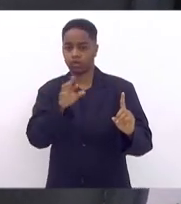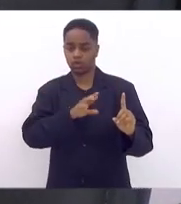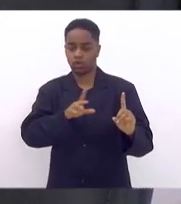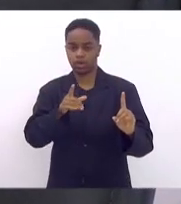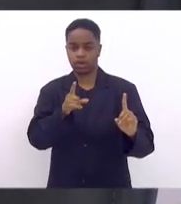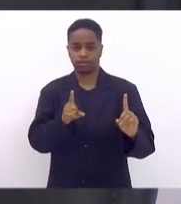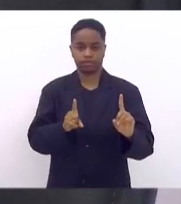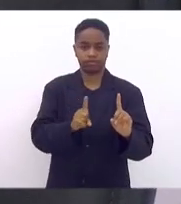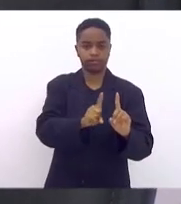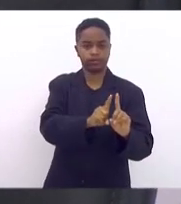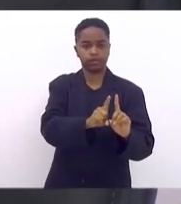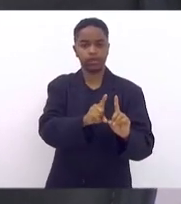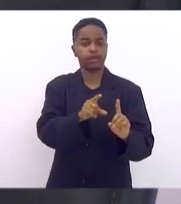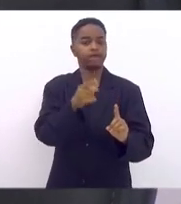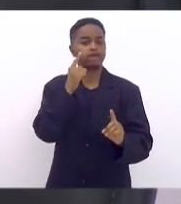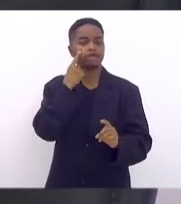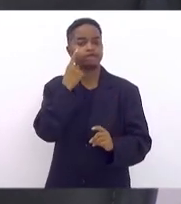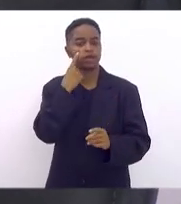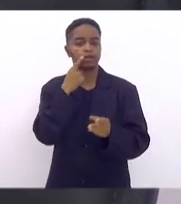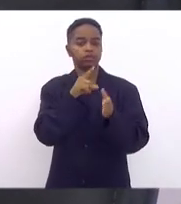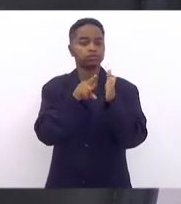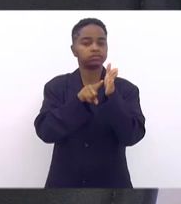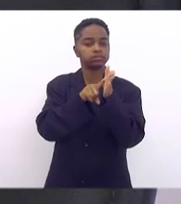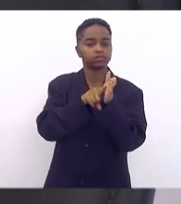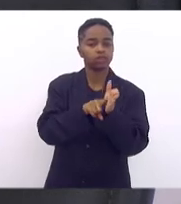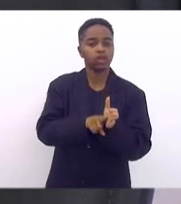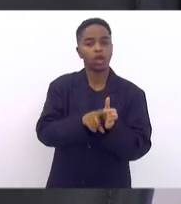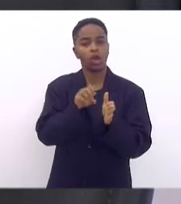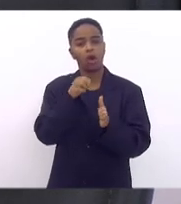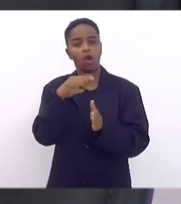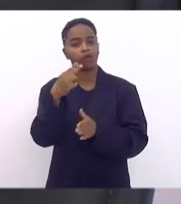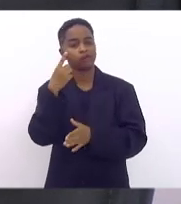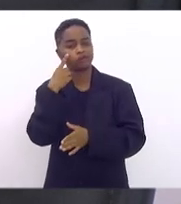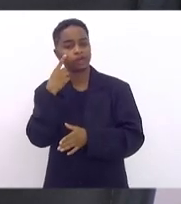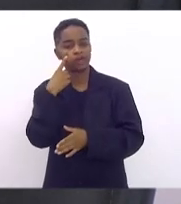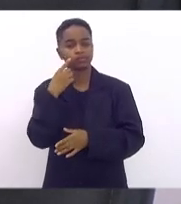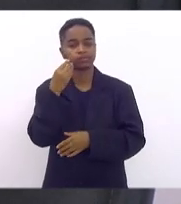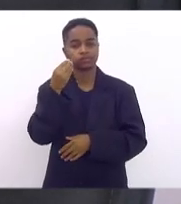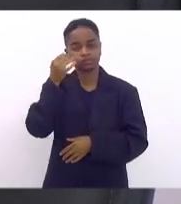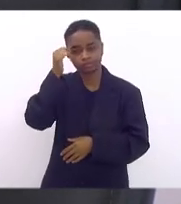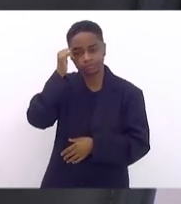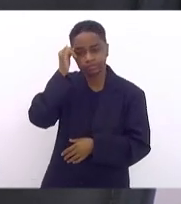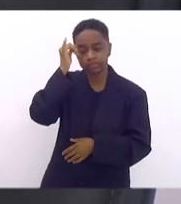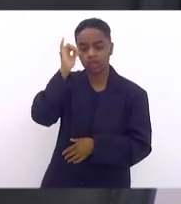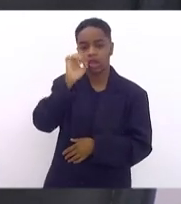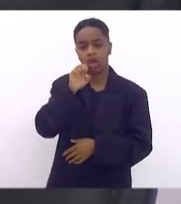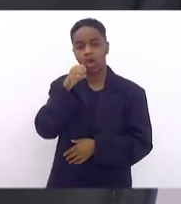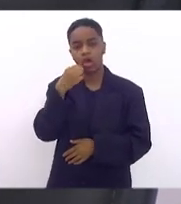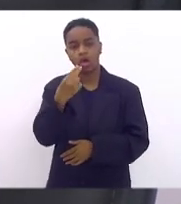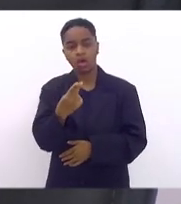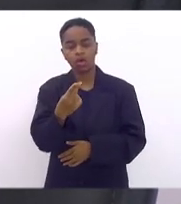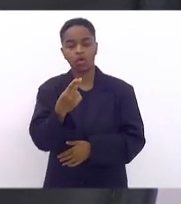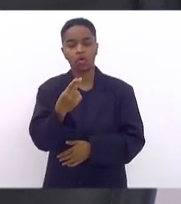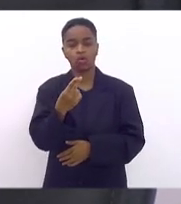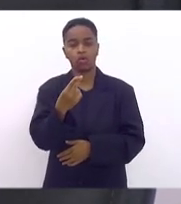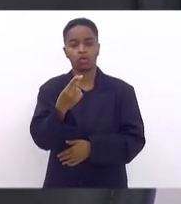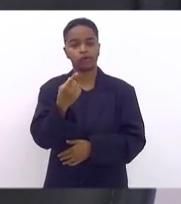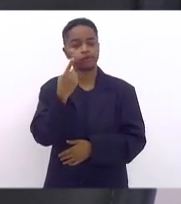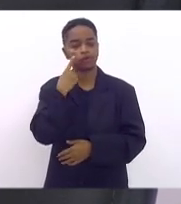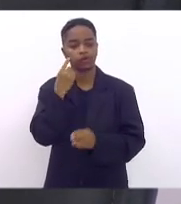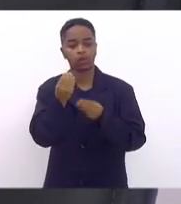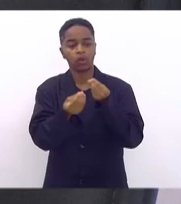necessariamente olhando para a investigação, ou olhando para a prevenção, ou olhando para o